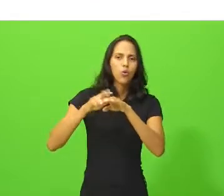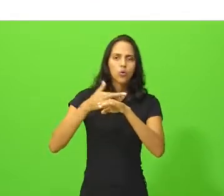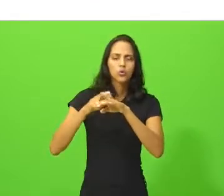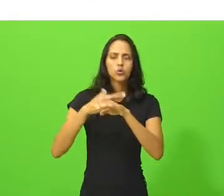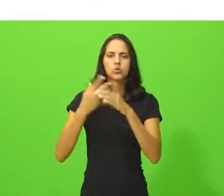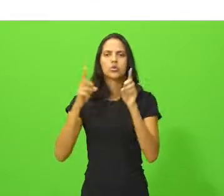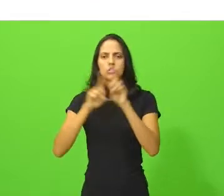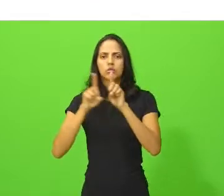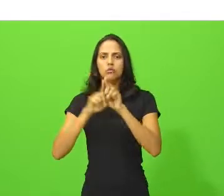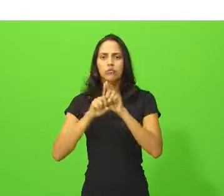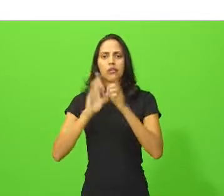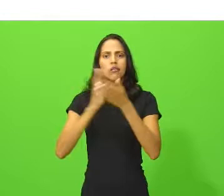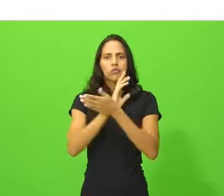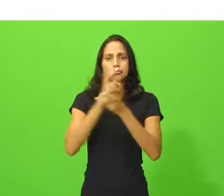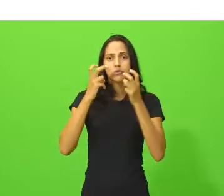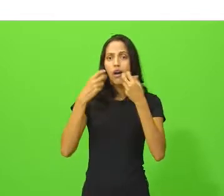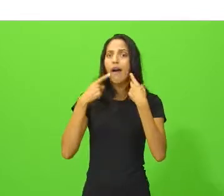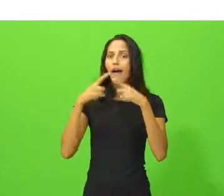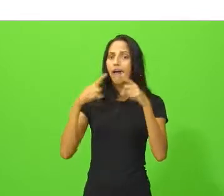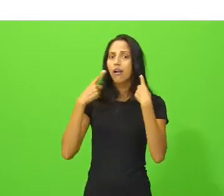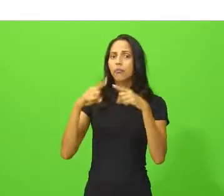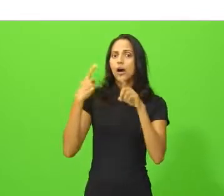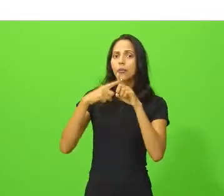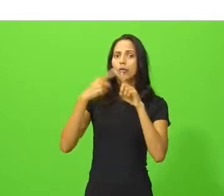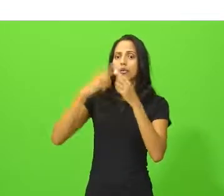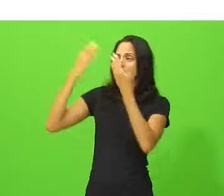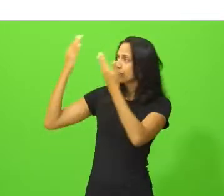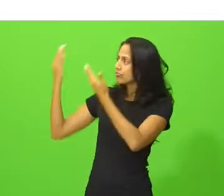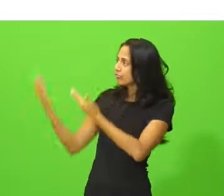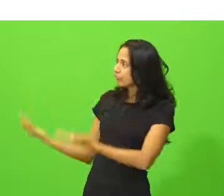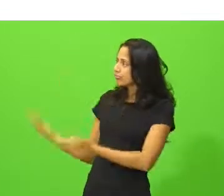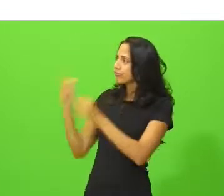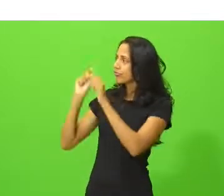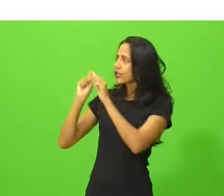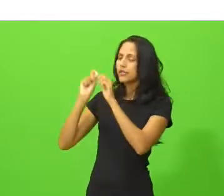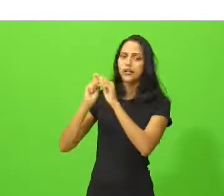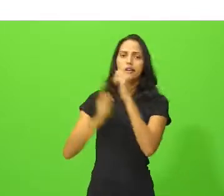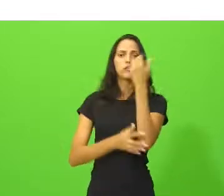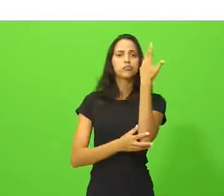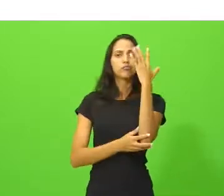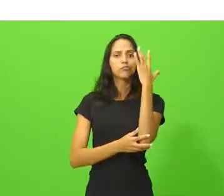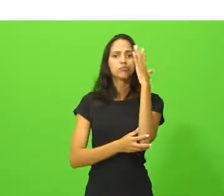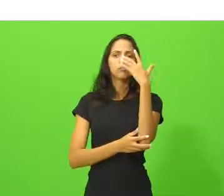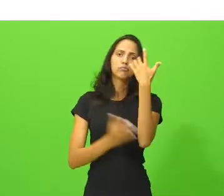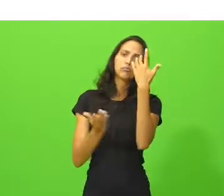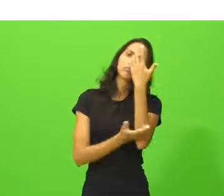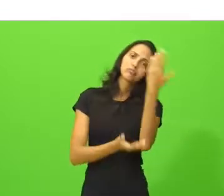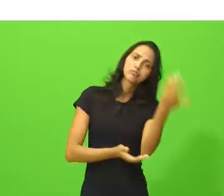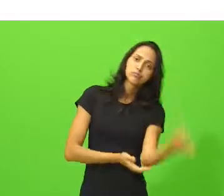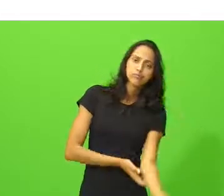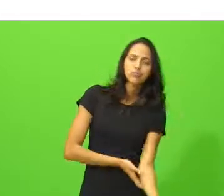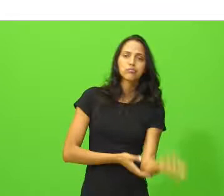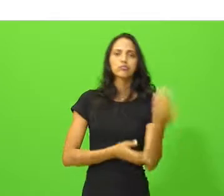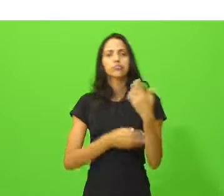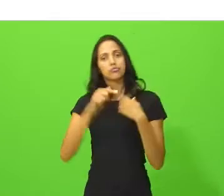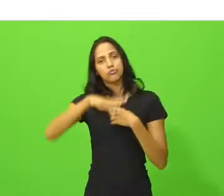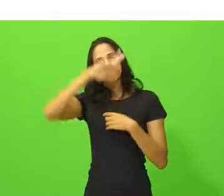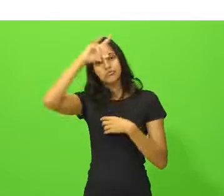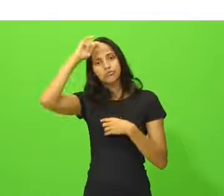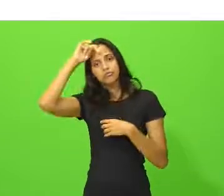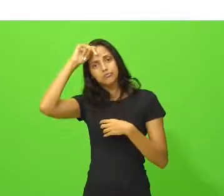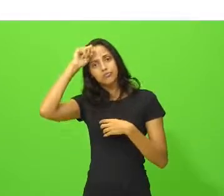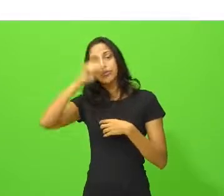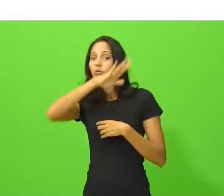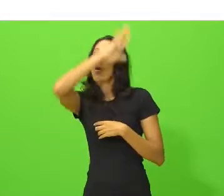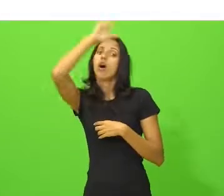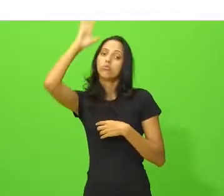foram extremamente polêmicas, principalmente por se tratar da localização, né? E quando se fala de Amazônia, a gente sabe que